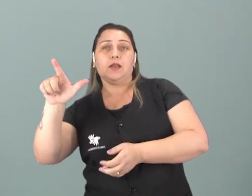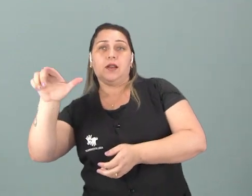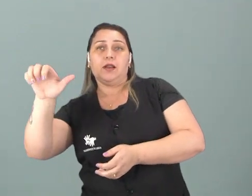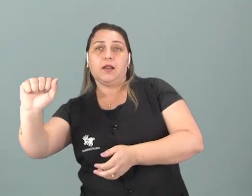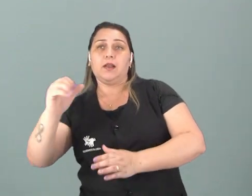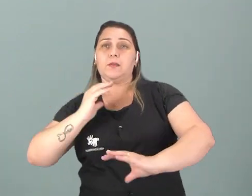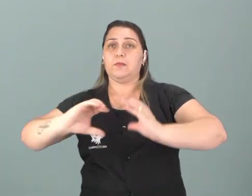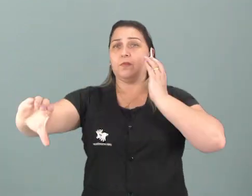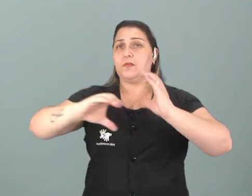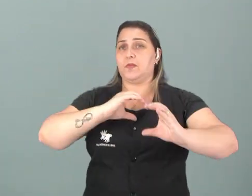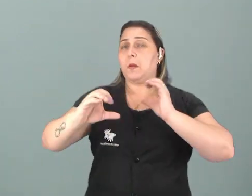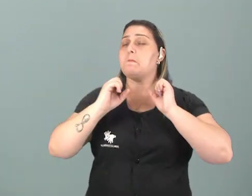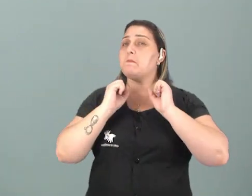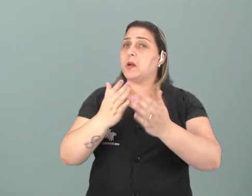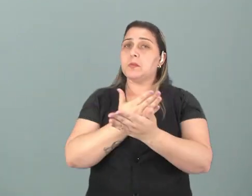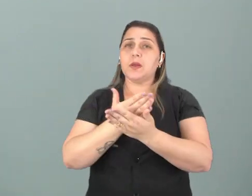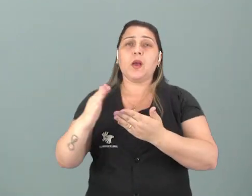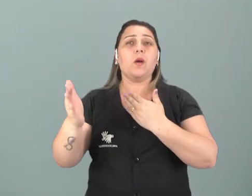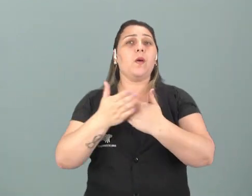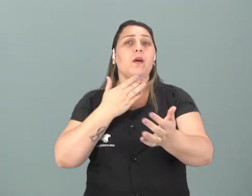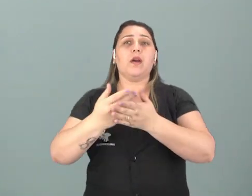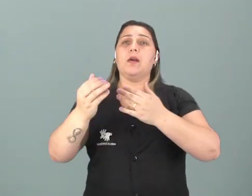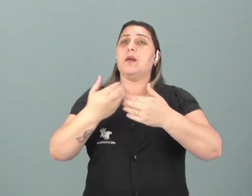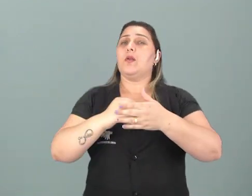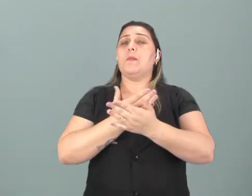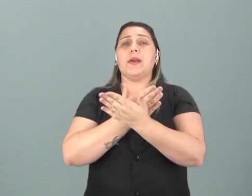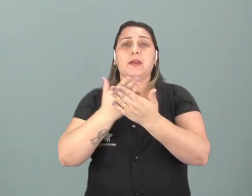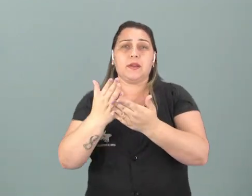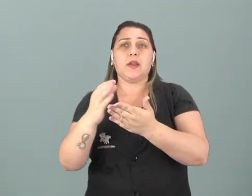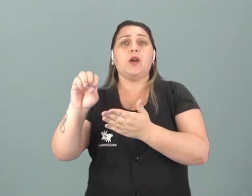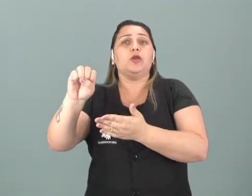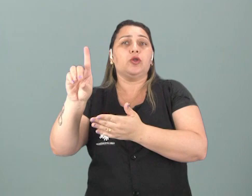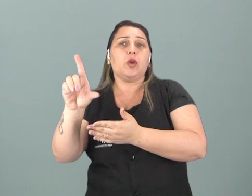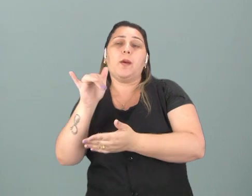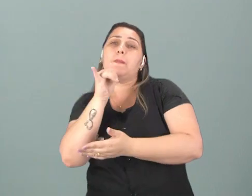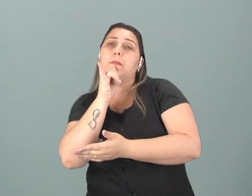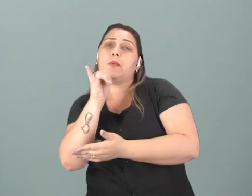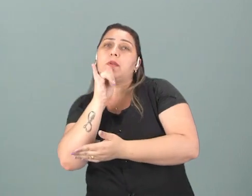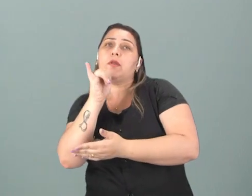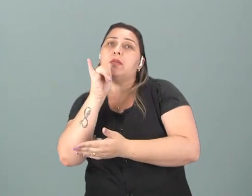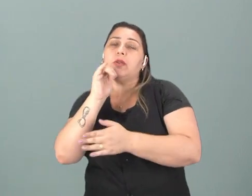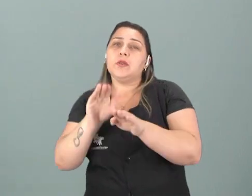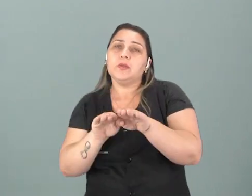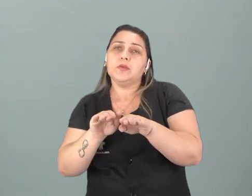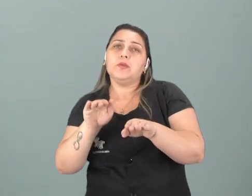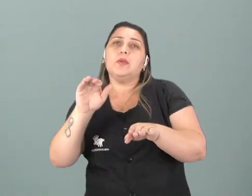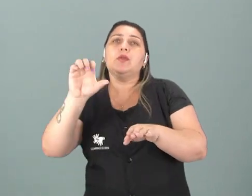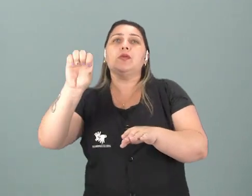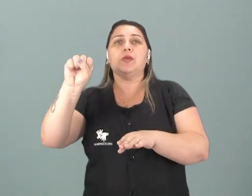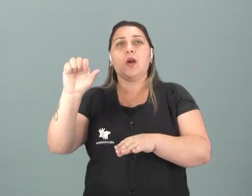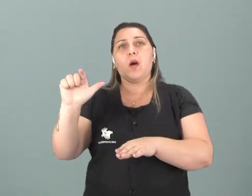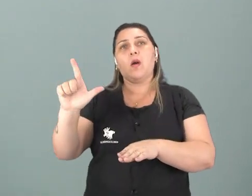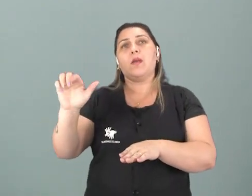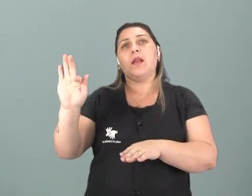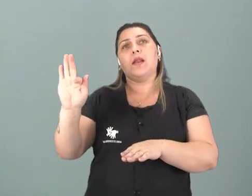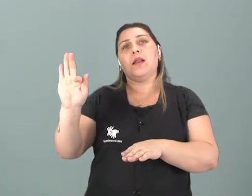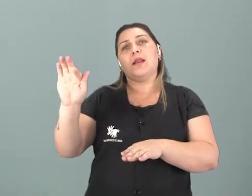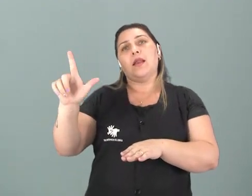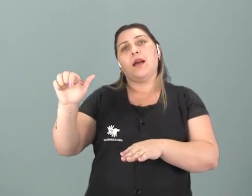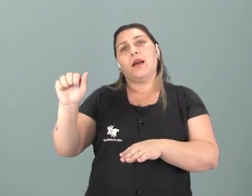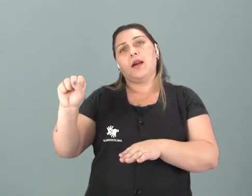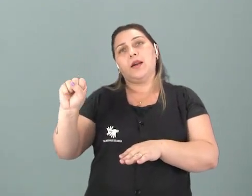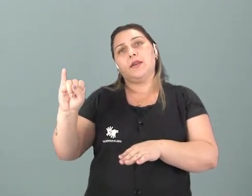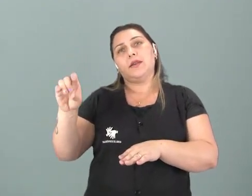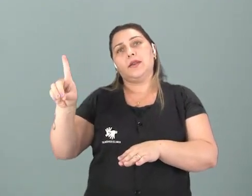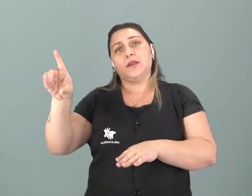pode começar de qualquer uma das notas. Se a gente começar em sol, por exemplo, a gente vai sol, lá,